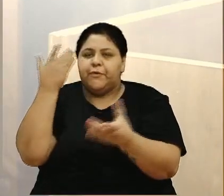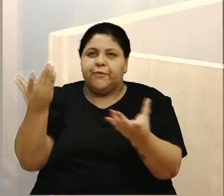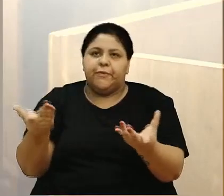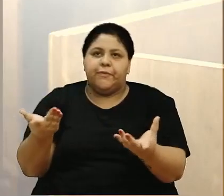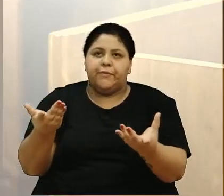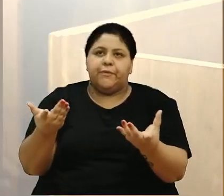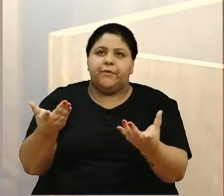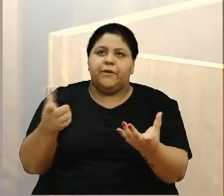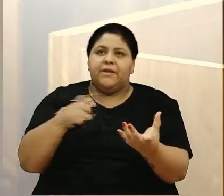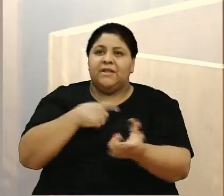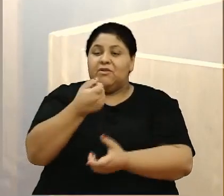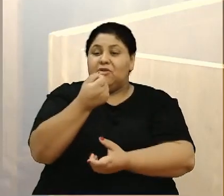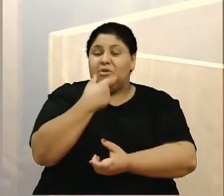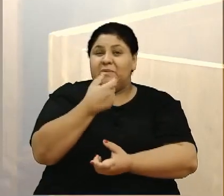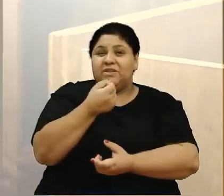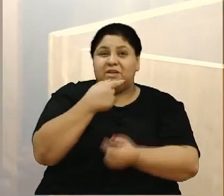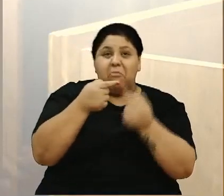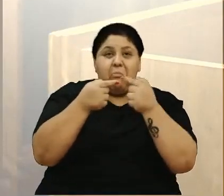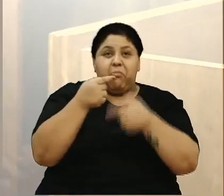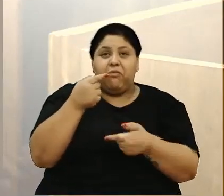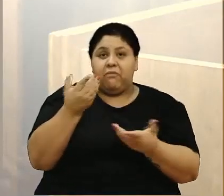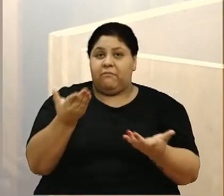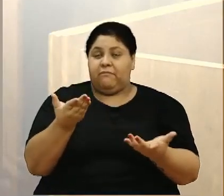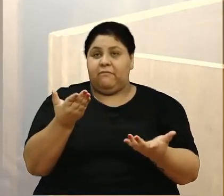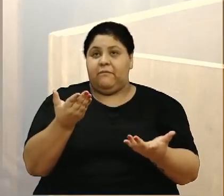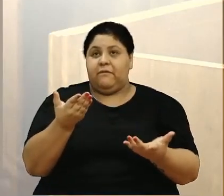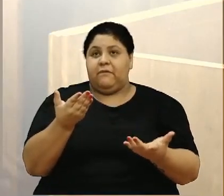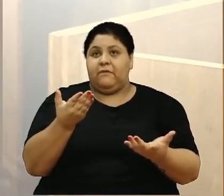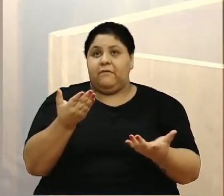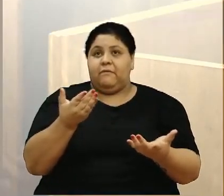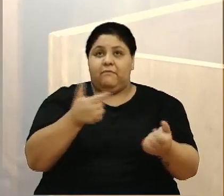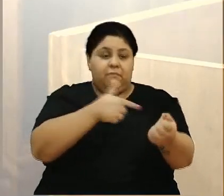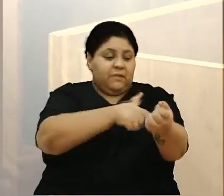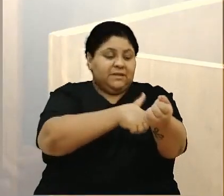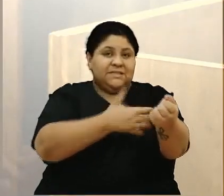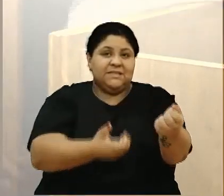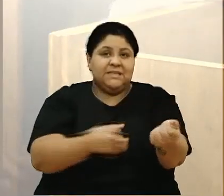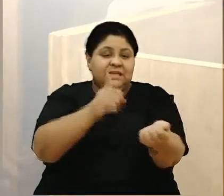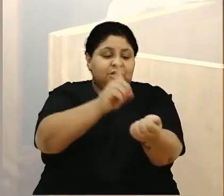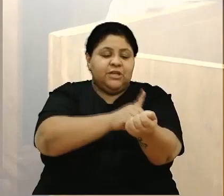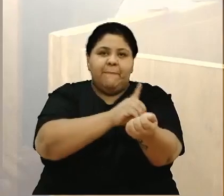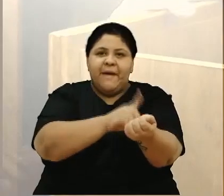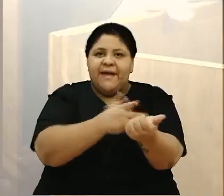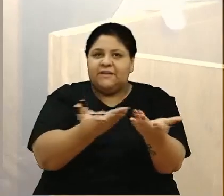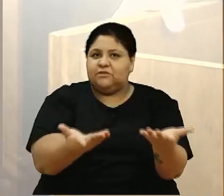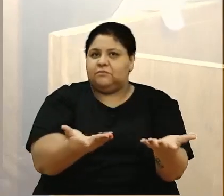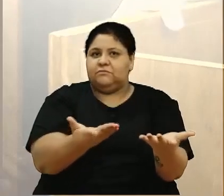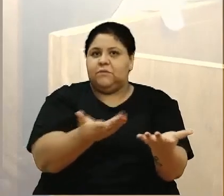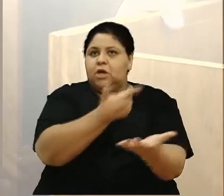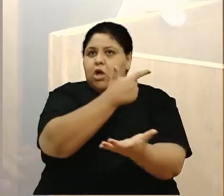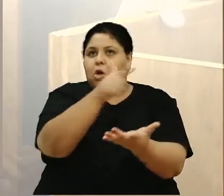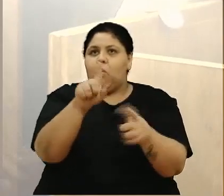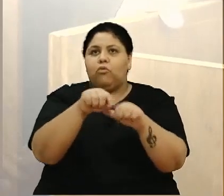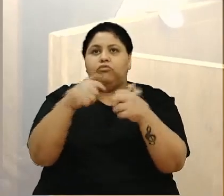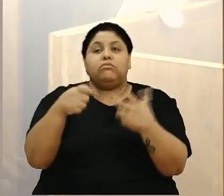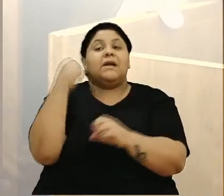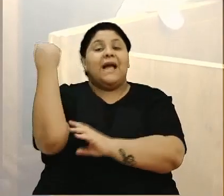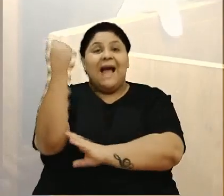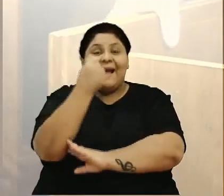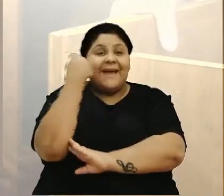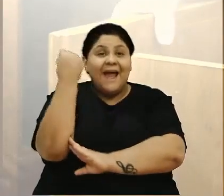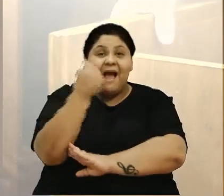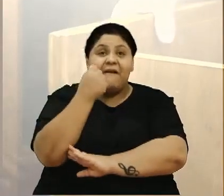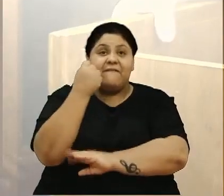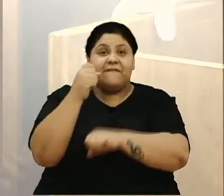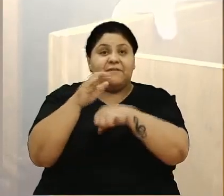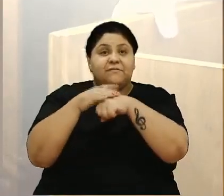sem seus medicamentos, 5, 6 dias sem tomar medicamento pro sangue, pra diabetes, pra um monte de coisa, o agravamento dessas doenças,